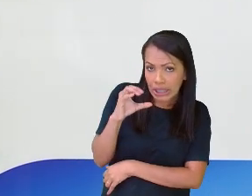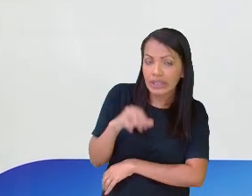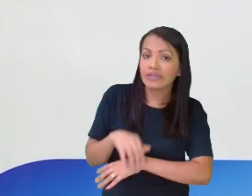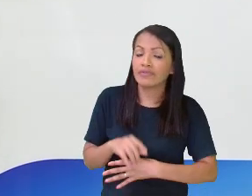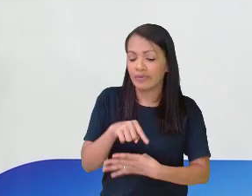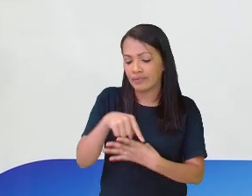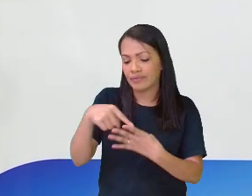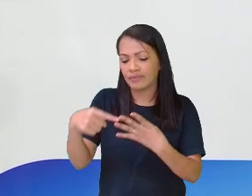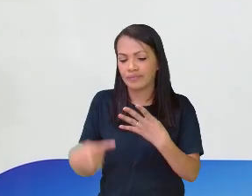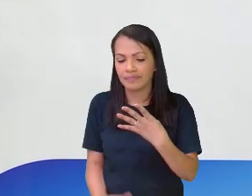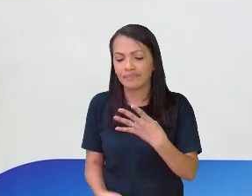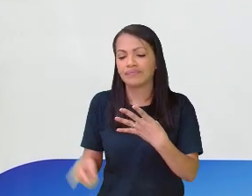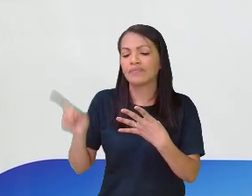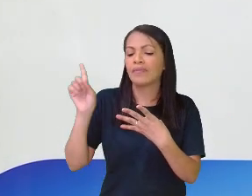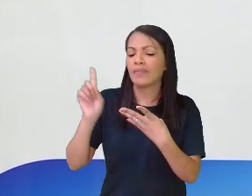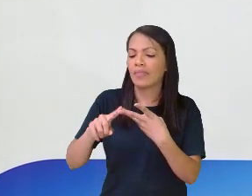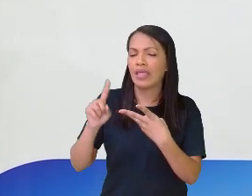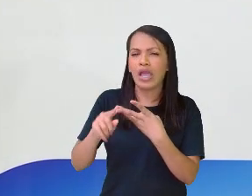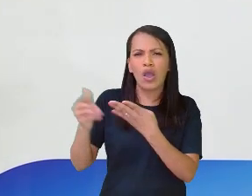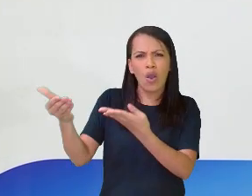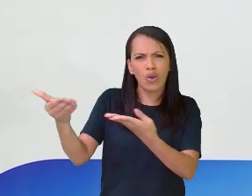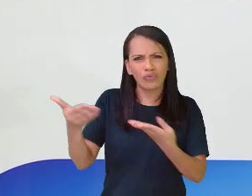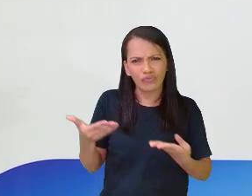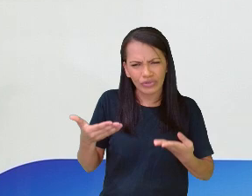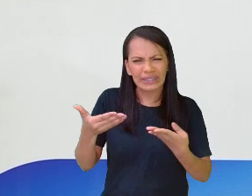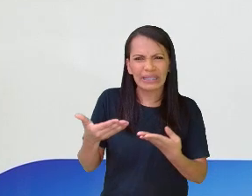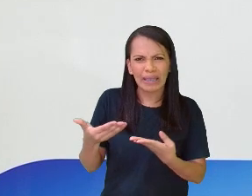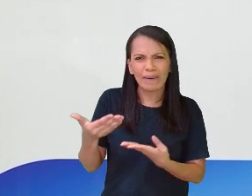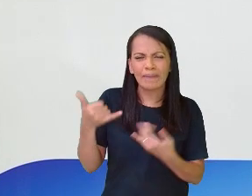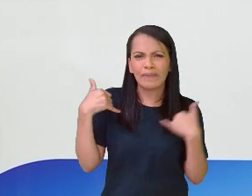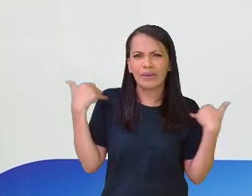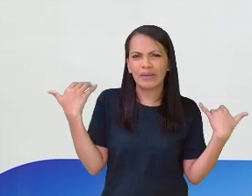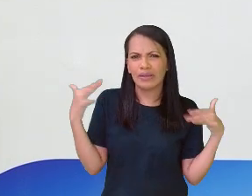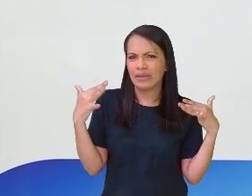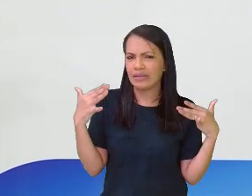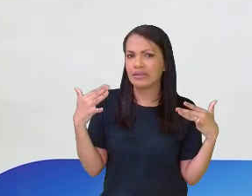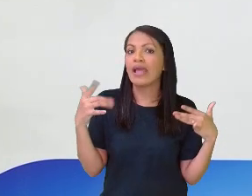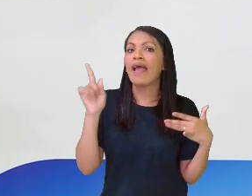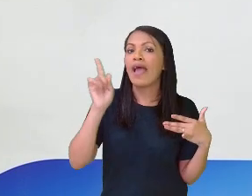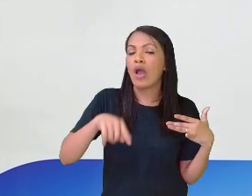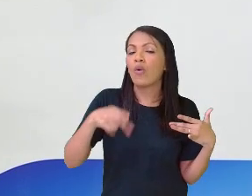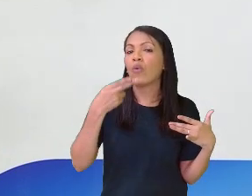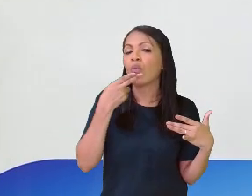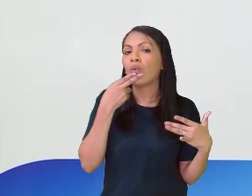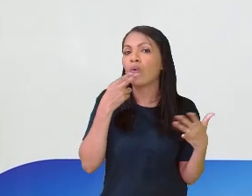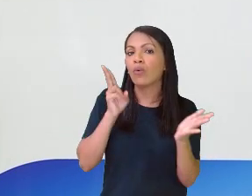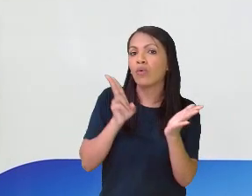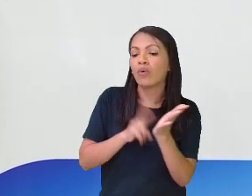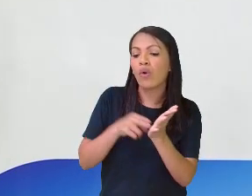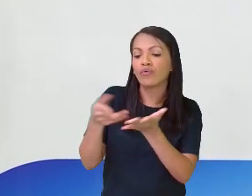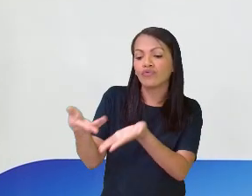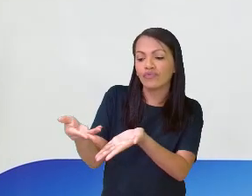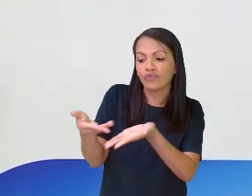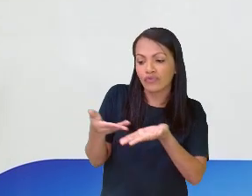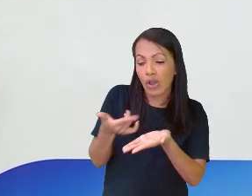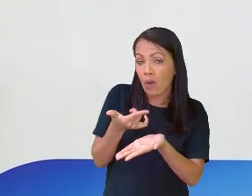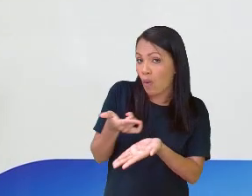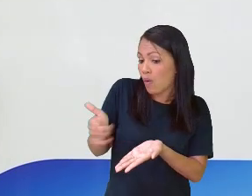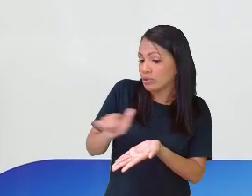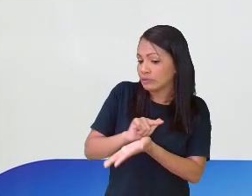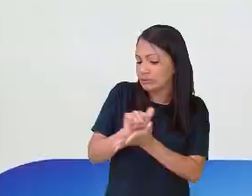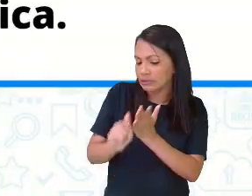Letra A. Na letra B, convidar para um aniversário é um convite. Também é outro gênero